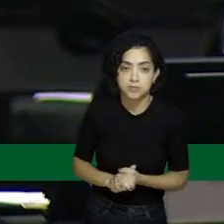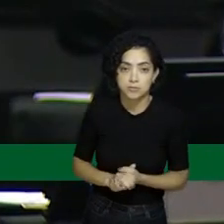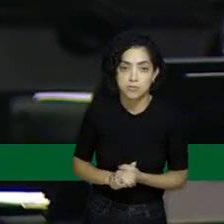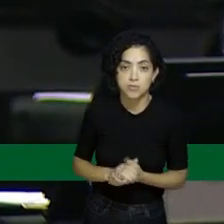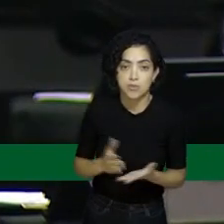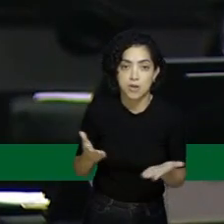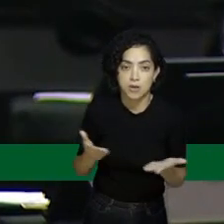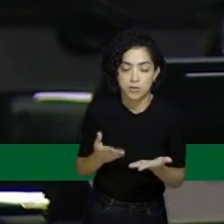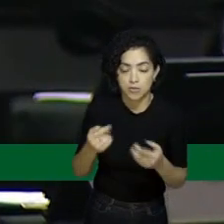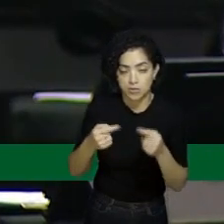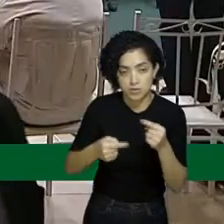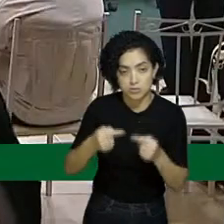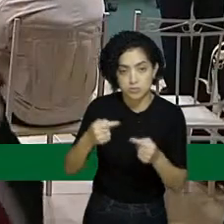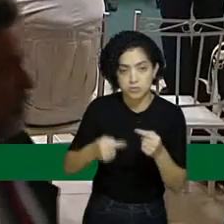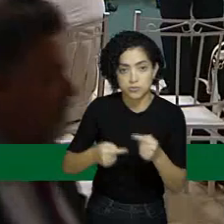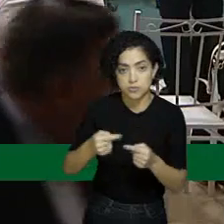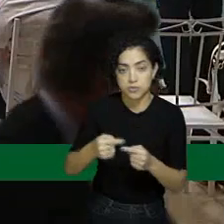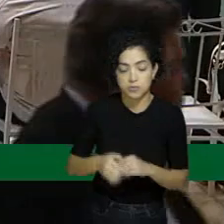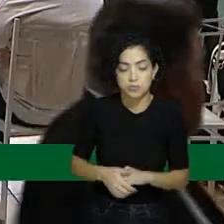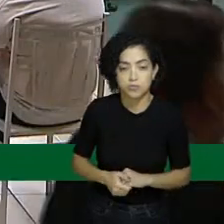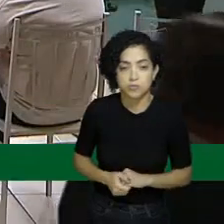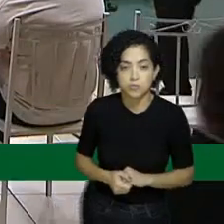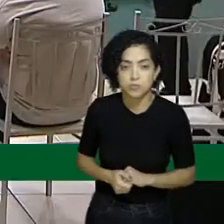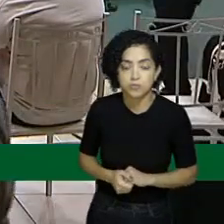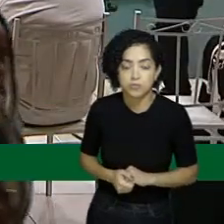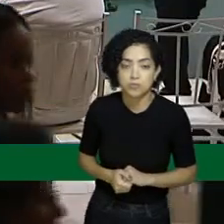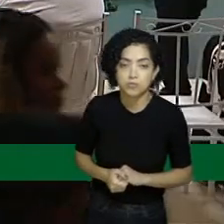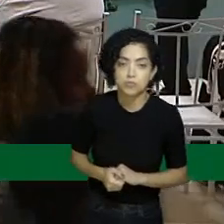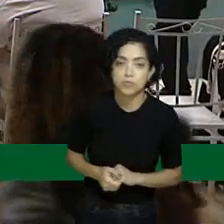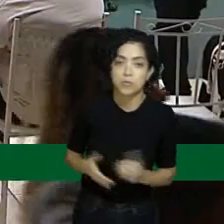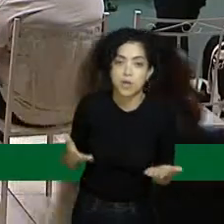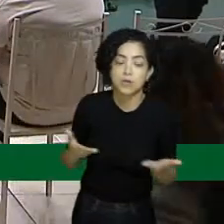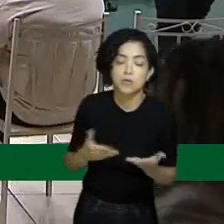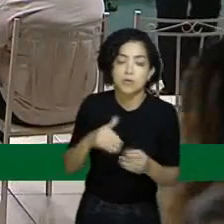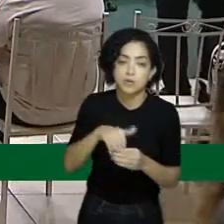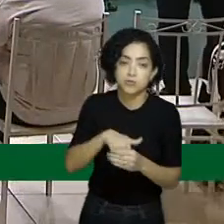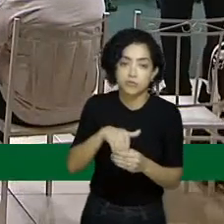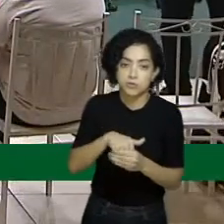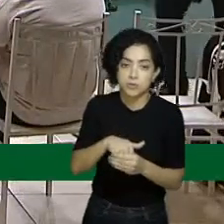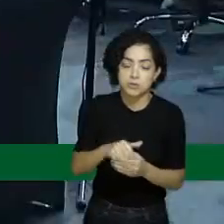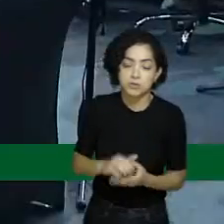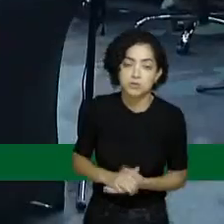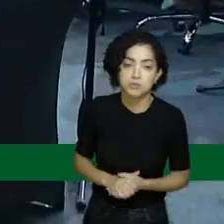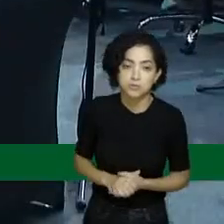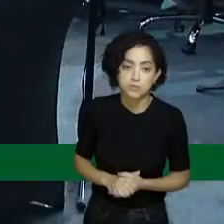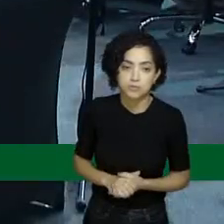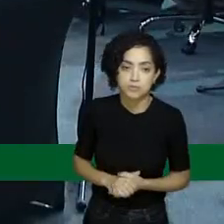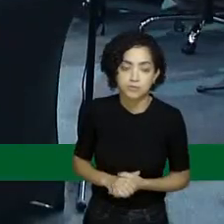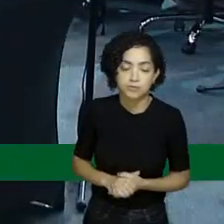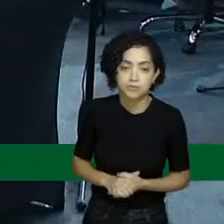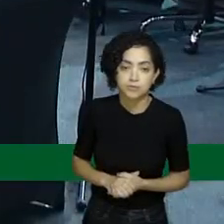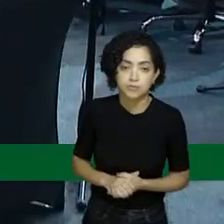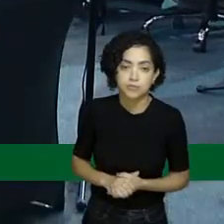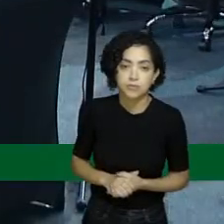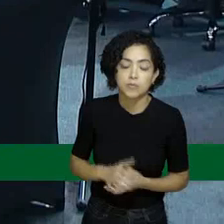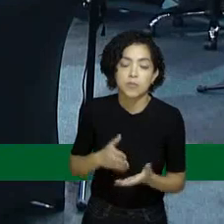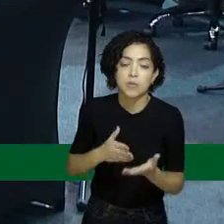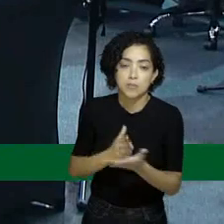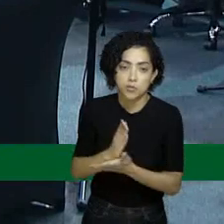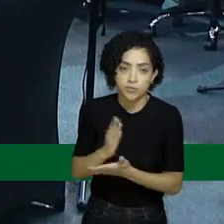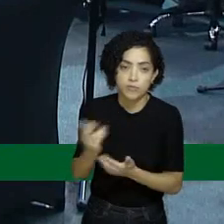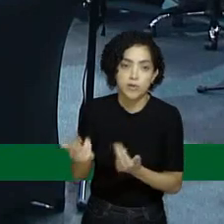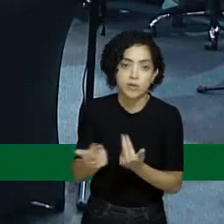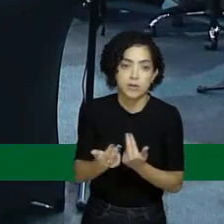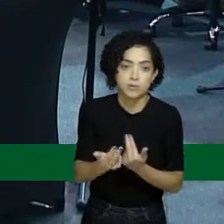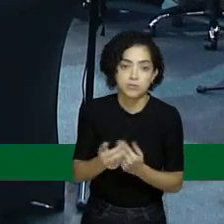discussão. Não havendo quem queira discutir, em votação. Deputados que aprovam, permaneçam como se encontram. Aprovado